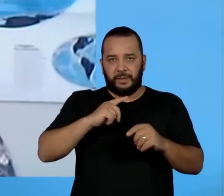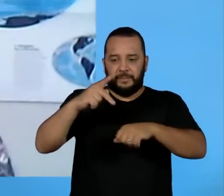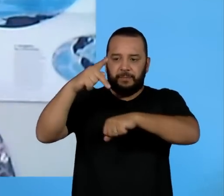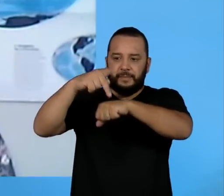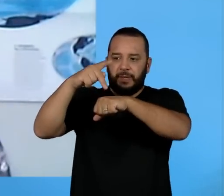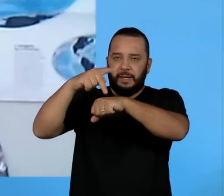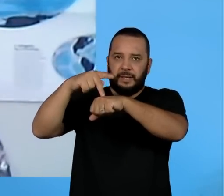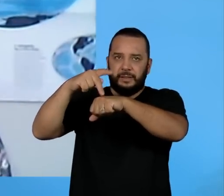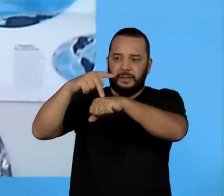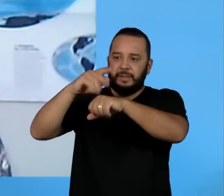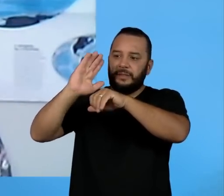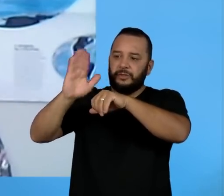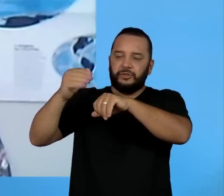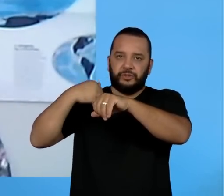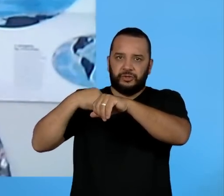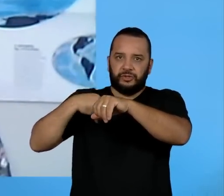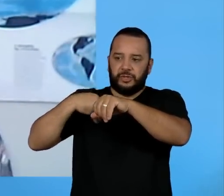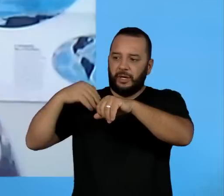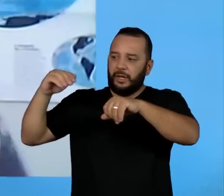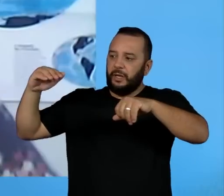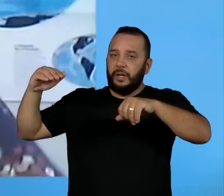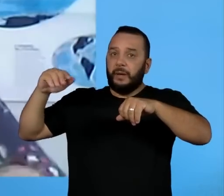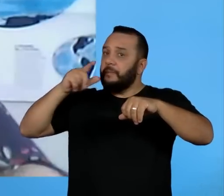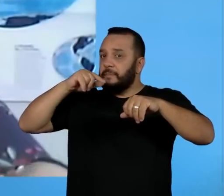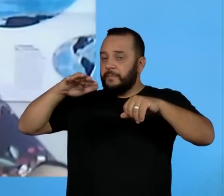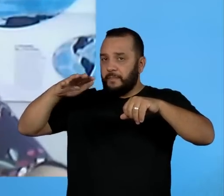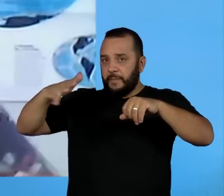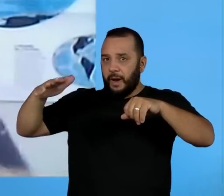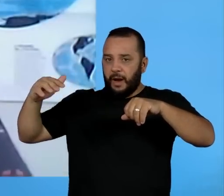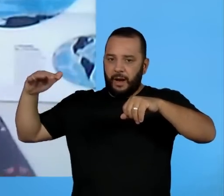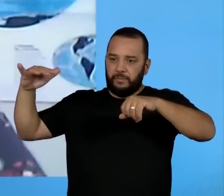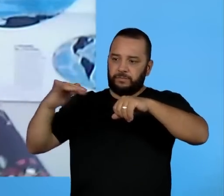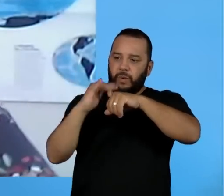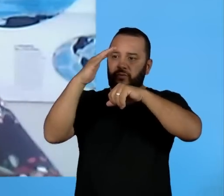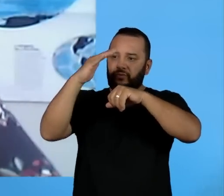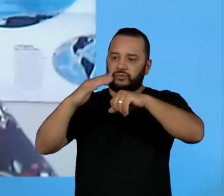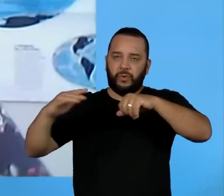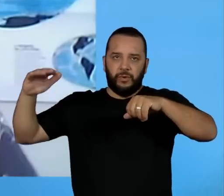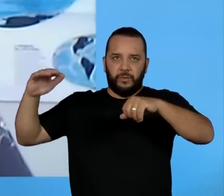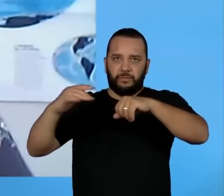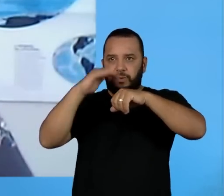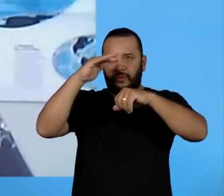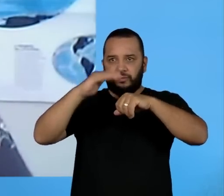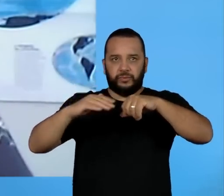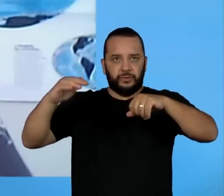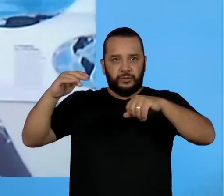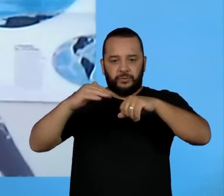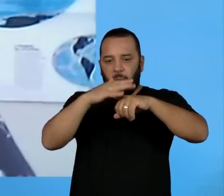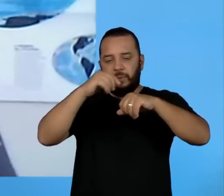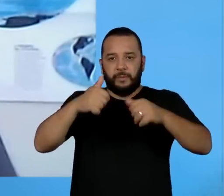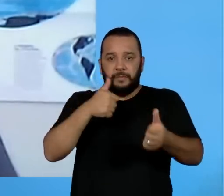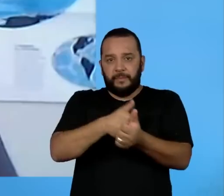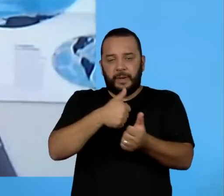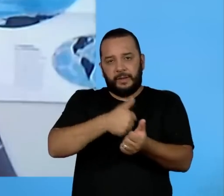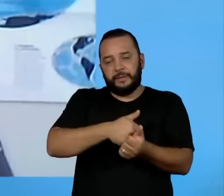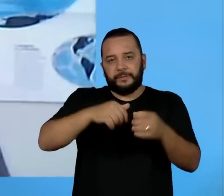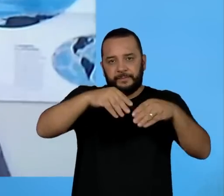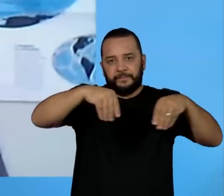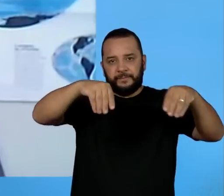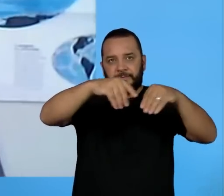pelas ondas do mar, porque elas estavam recobrindo mais ou menos 12 metros quadrados ali na superfície da praia, e a onda